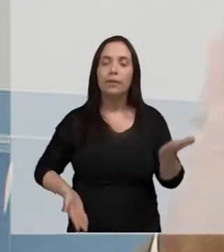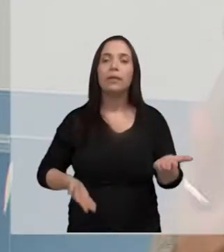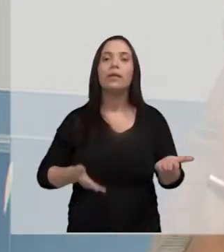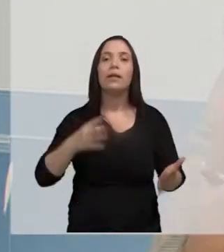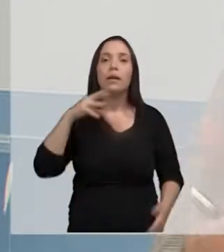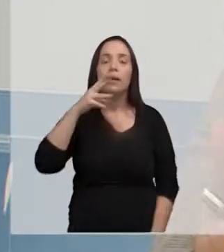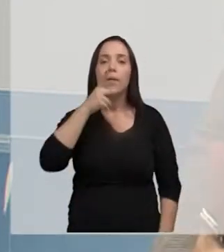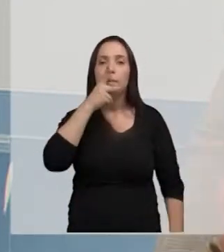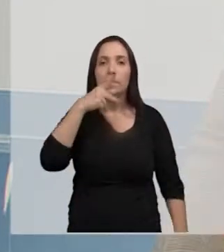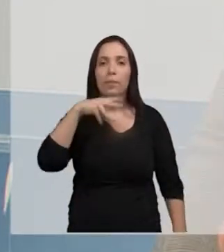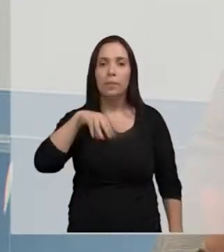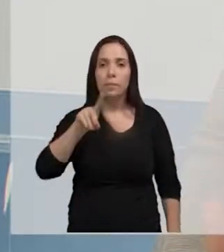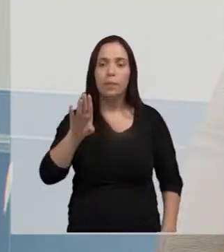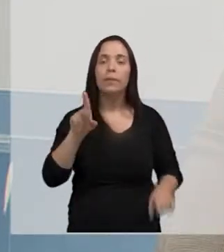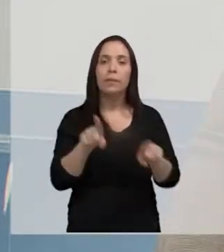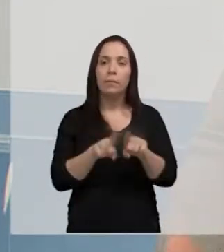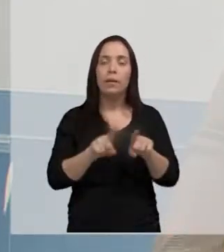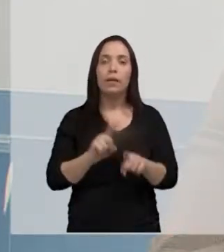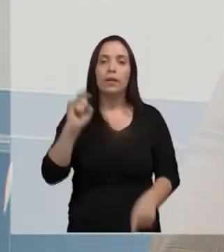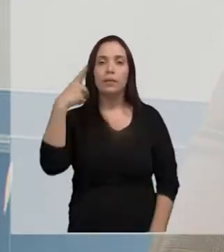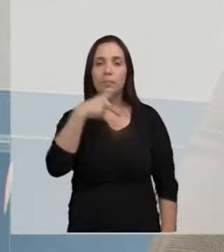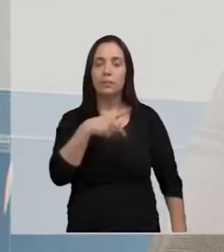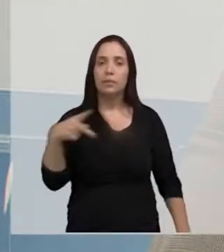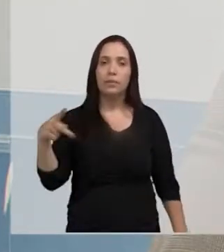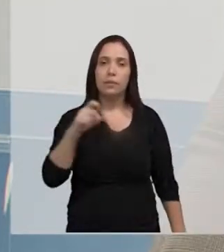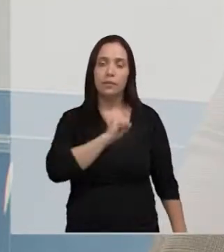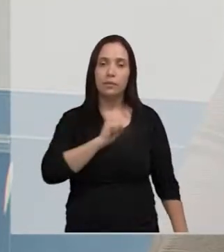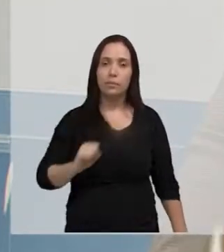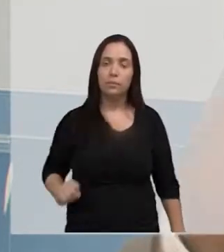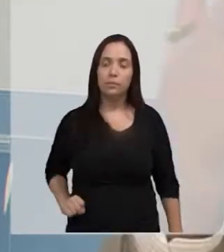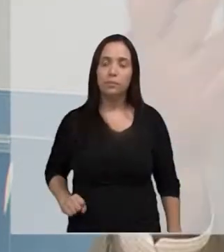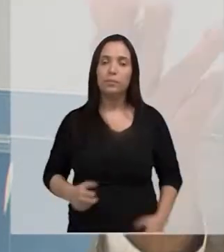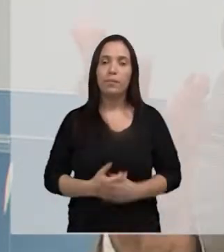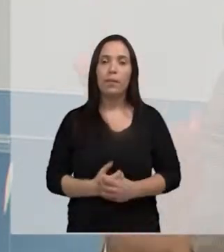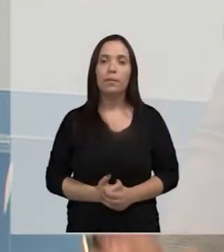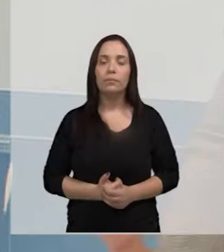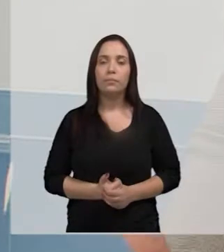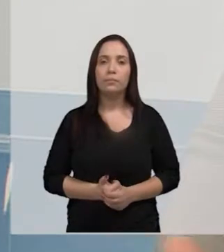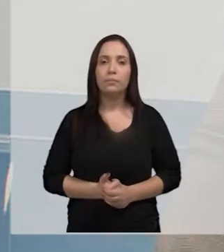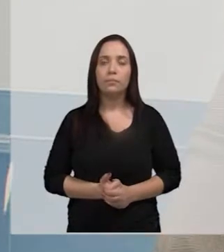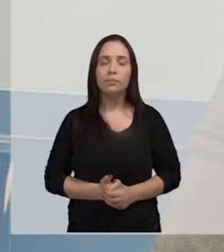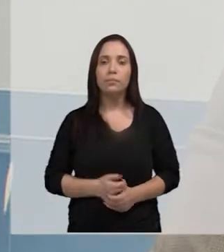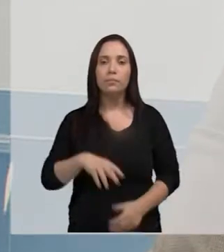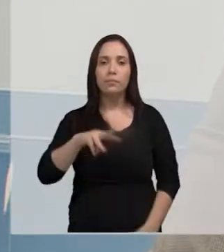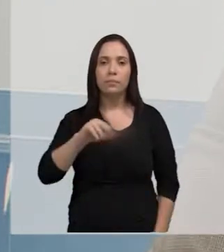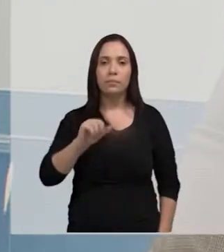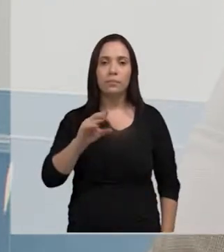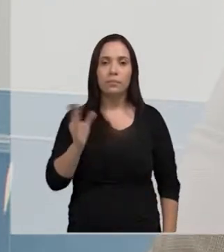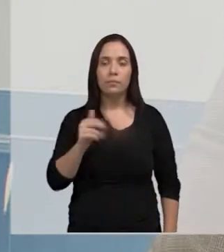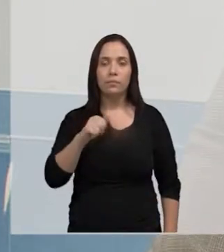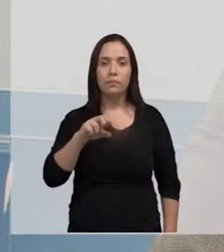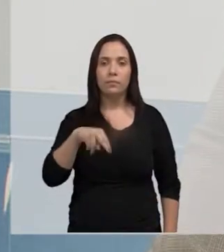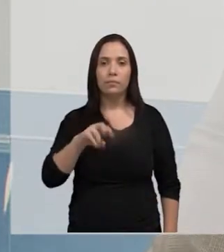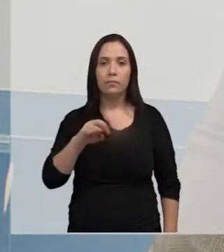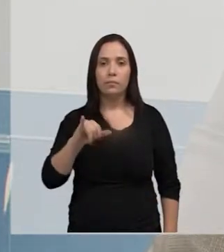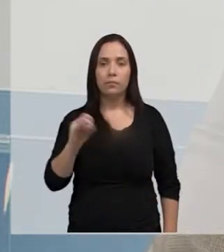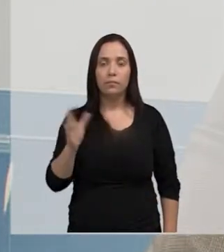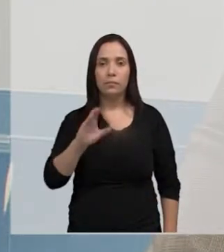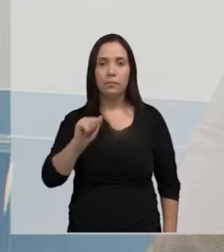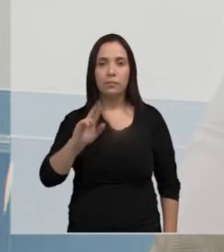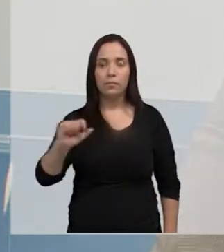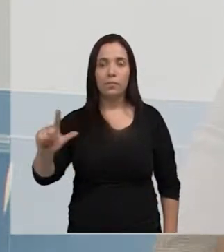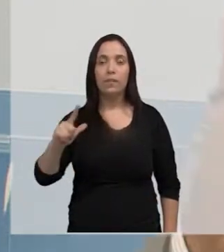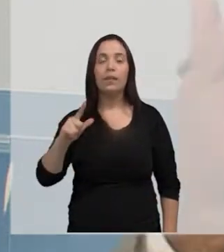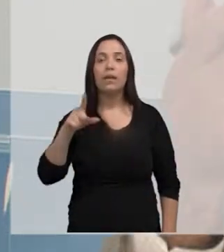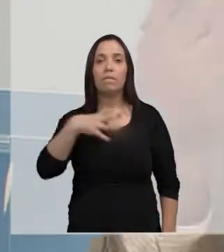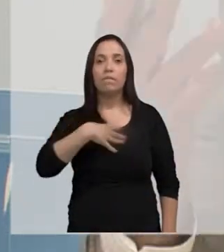do MDB, perdeu a eleição, ex-presidente do Senado, perdeu a eleição no Rio Grande do Norte. Marco Antônio Cabral, filho